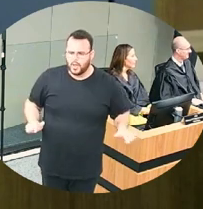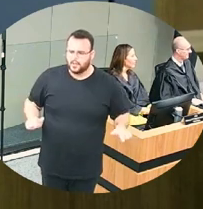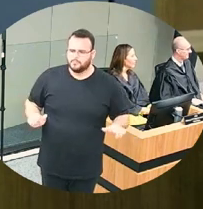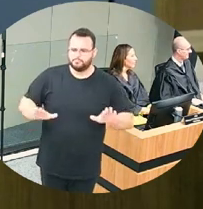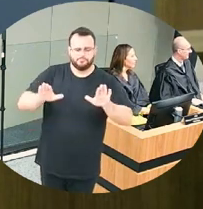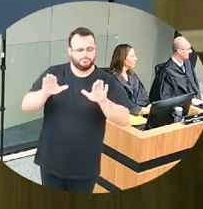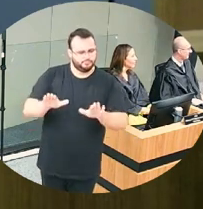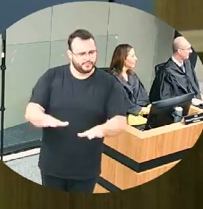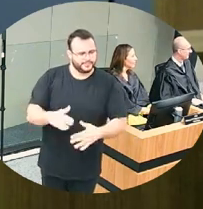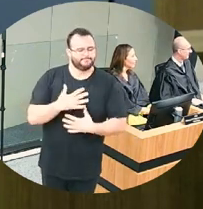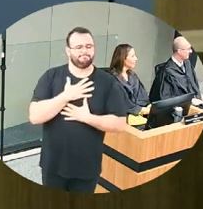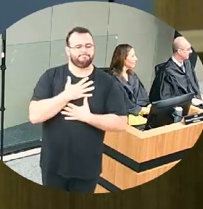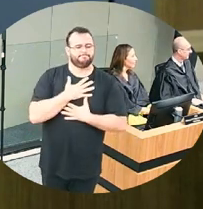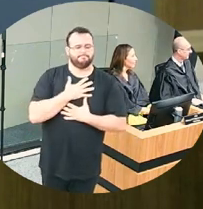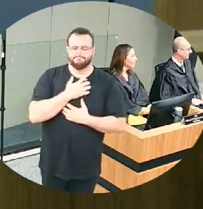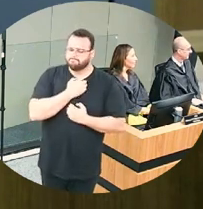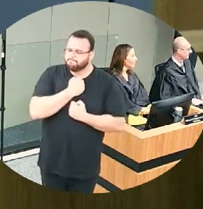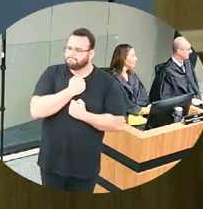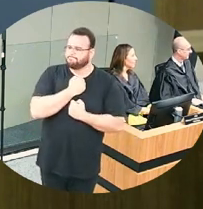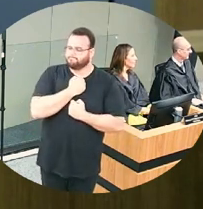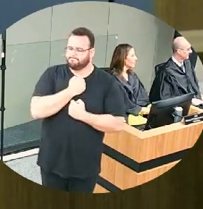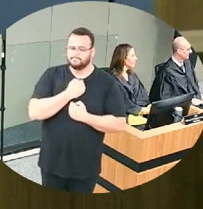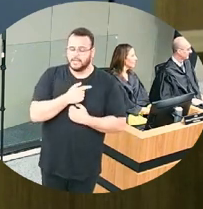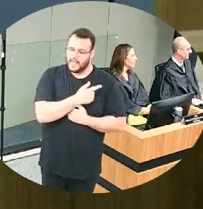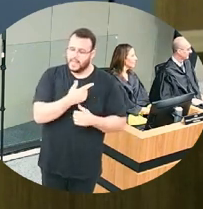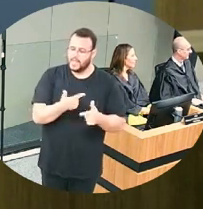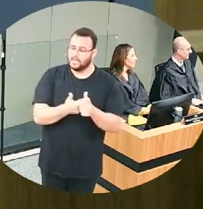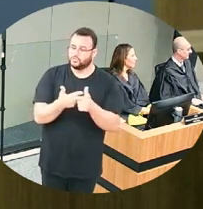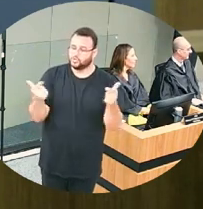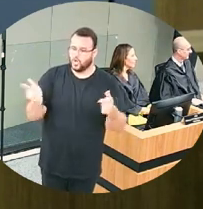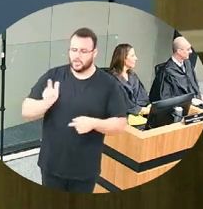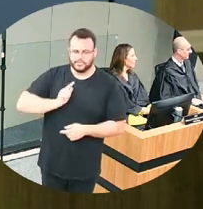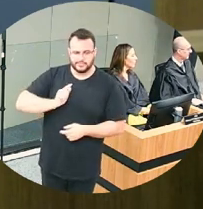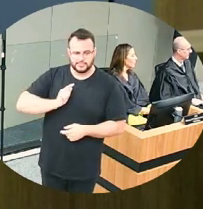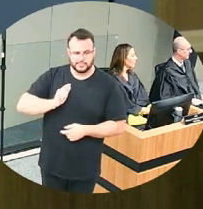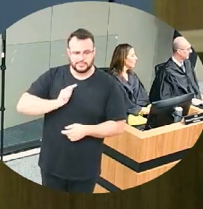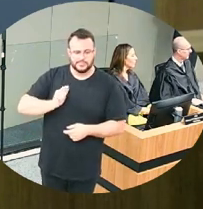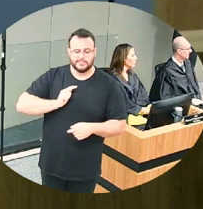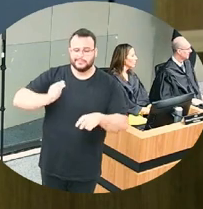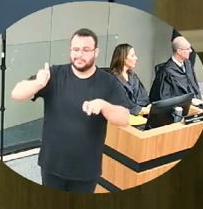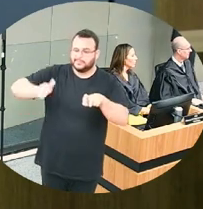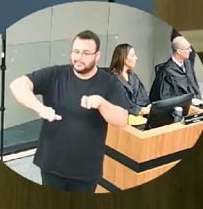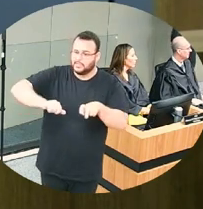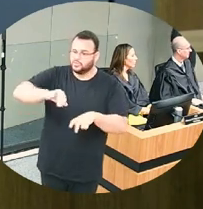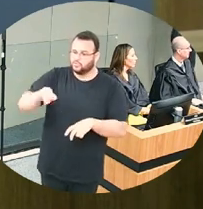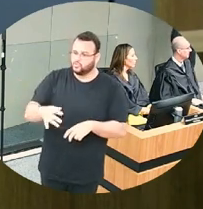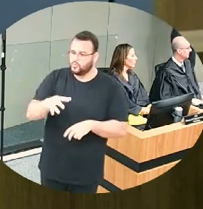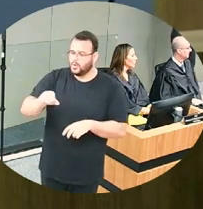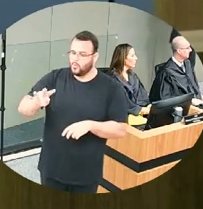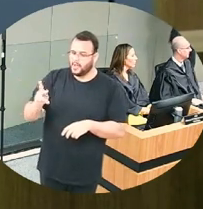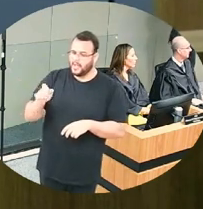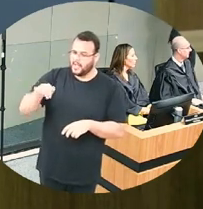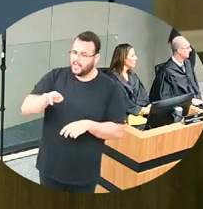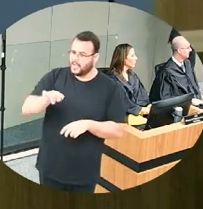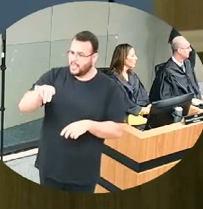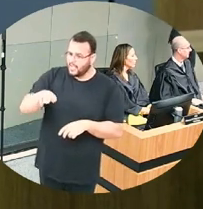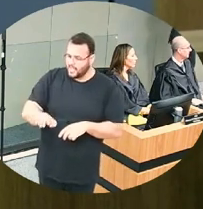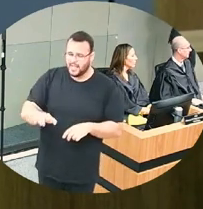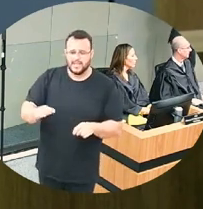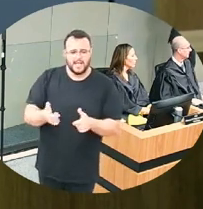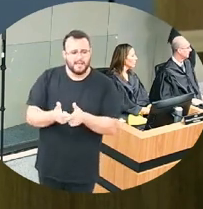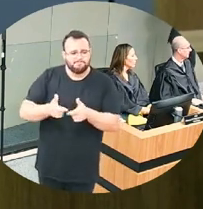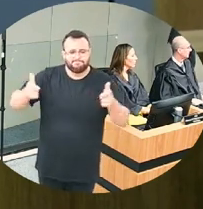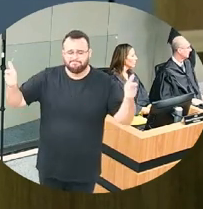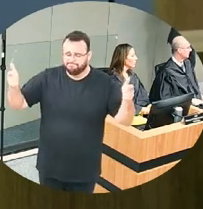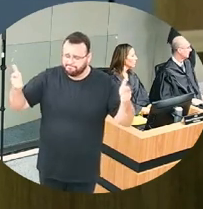para ficar e eu tenho essa sorte de ter tribunal de justiça Dr João Henrique blas foi um